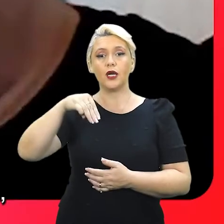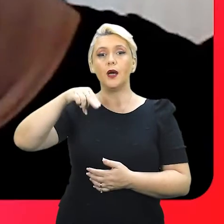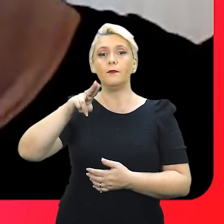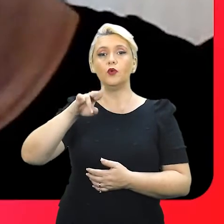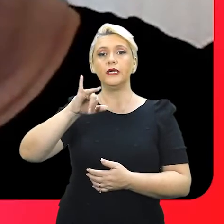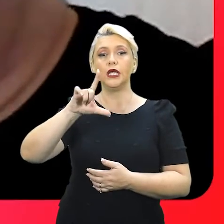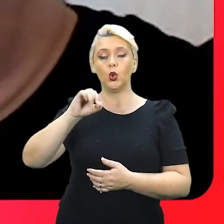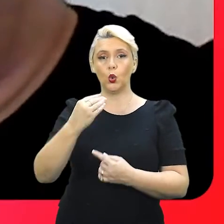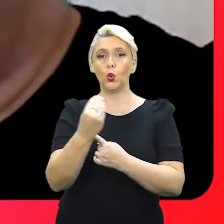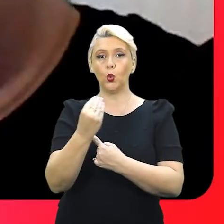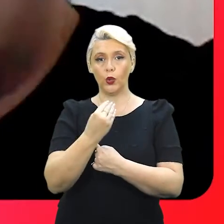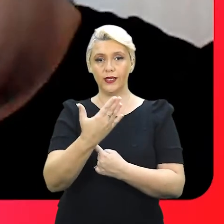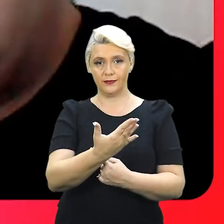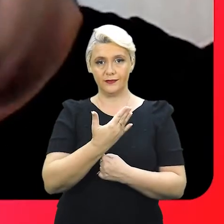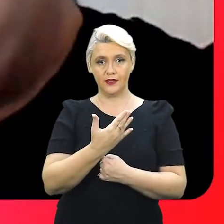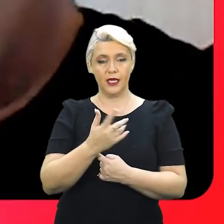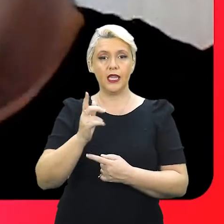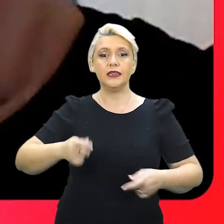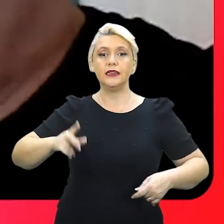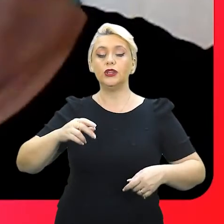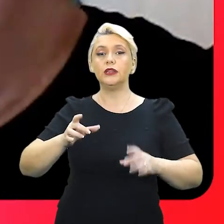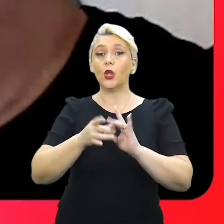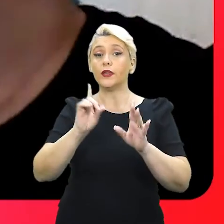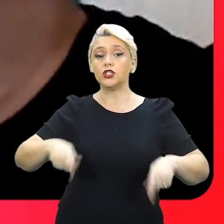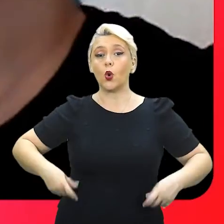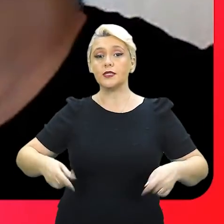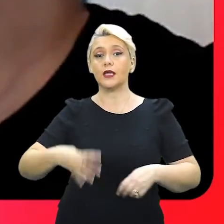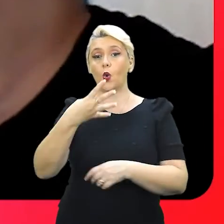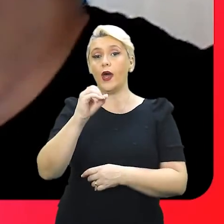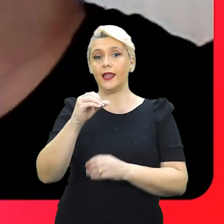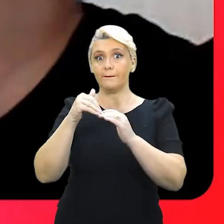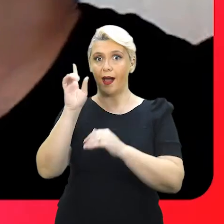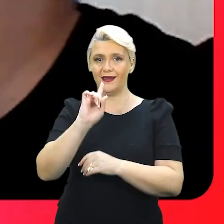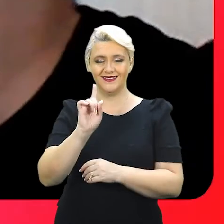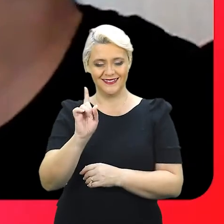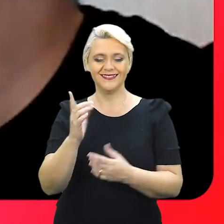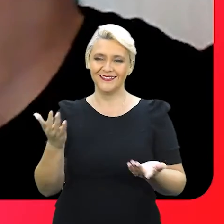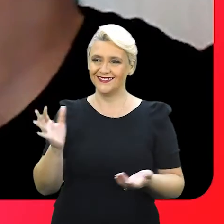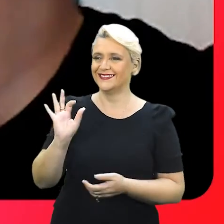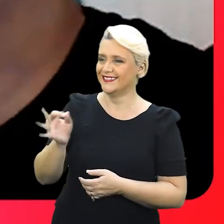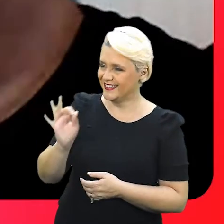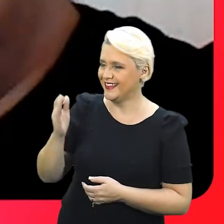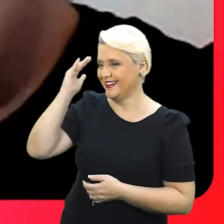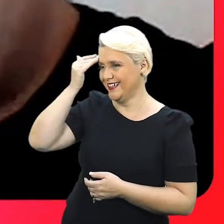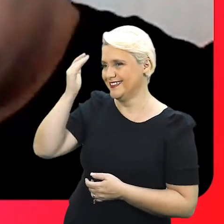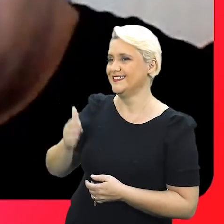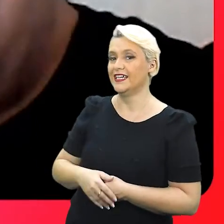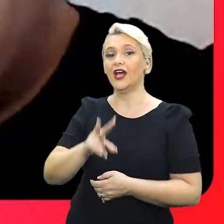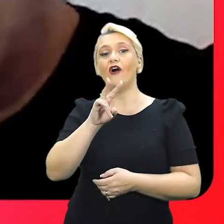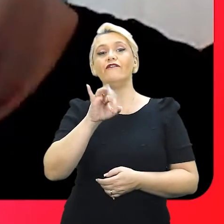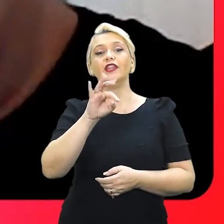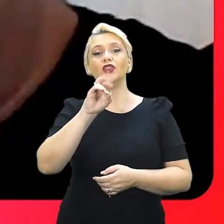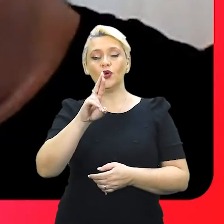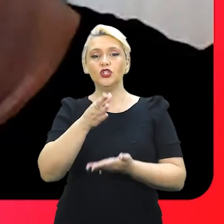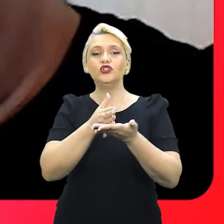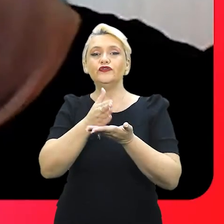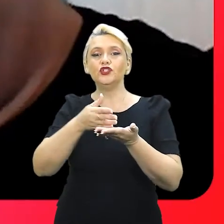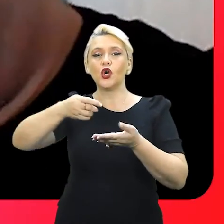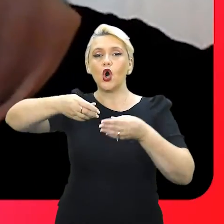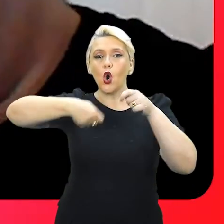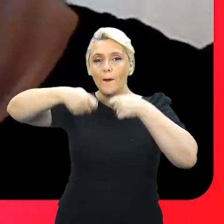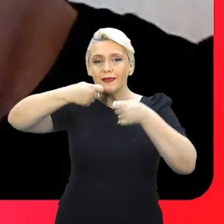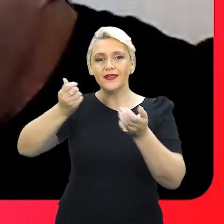minha vida, não deixa eu gastar mais do que 40, né? Né, Vitinho? E o Vitinho divide a comida comigo.